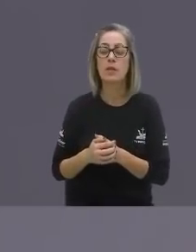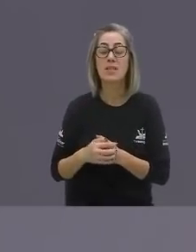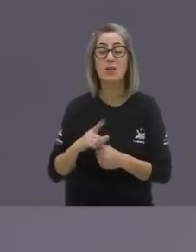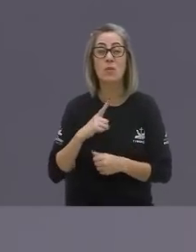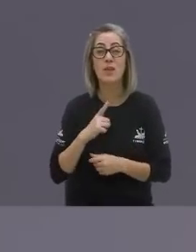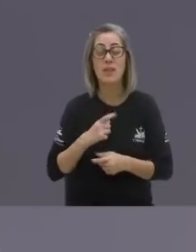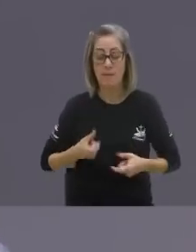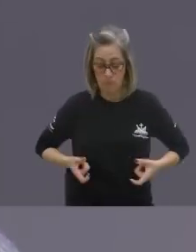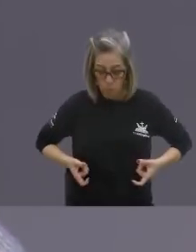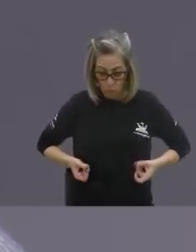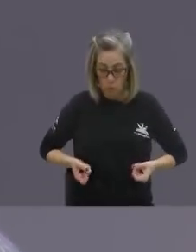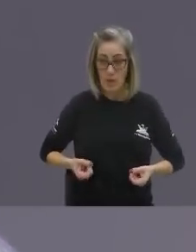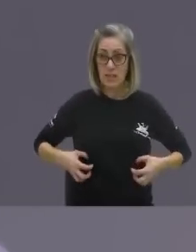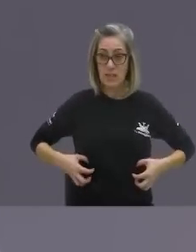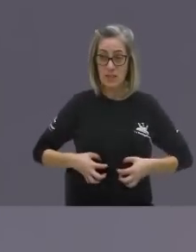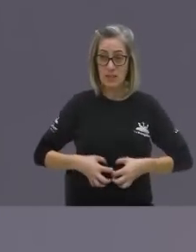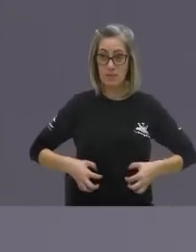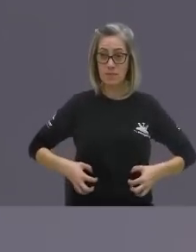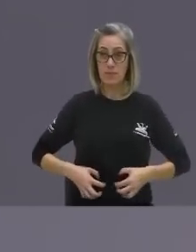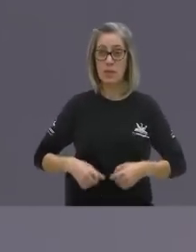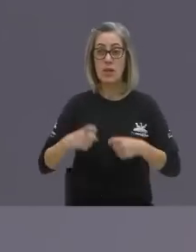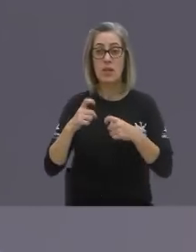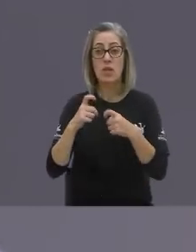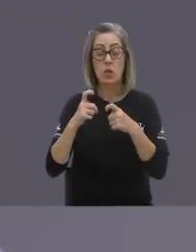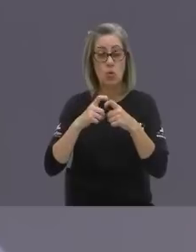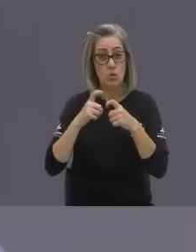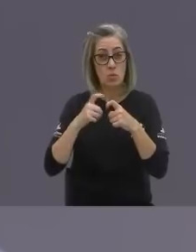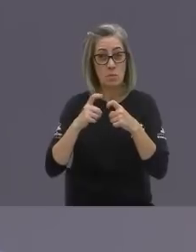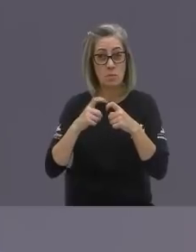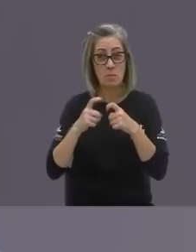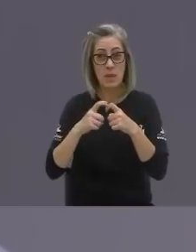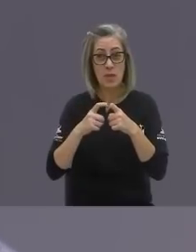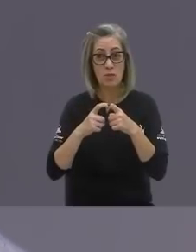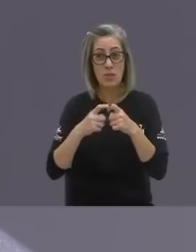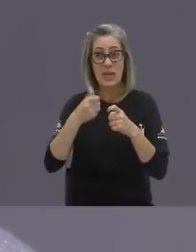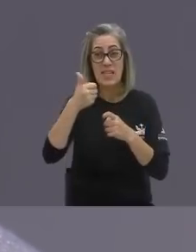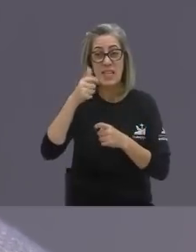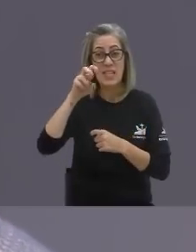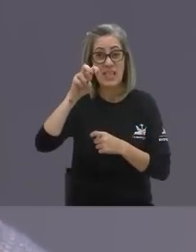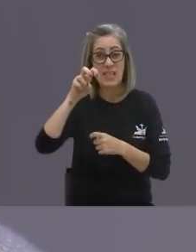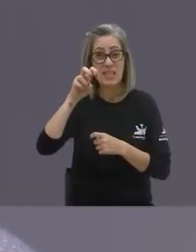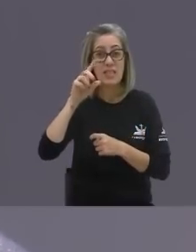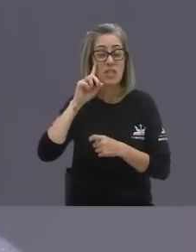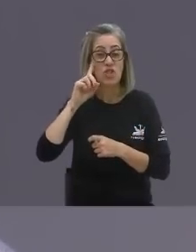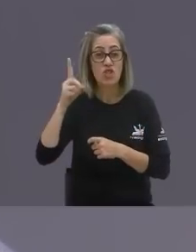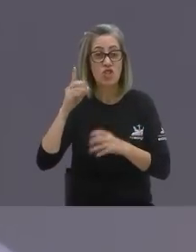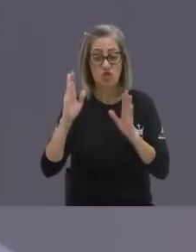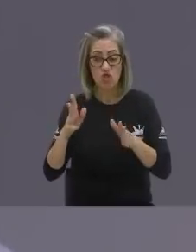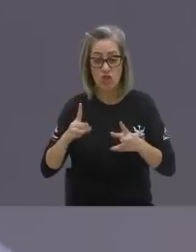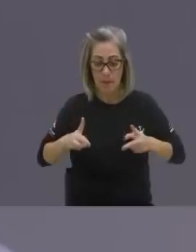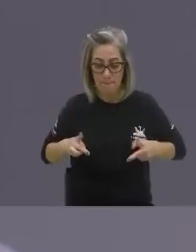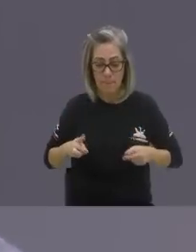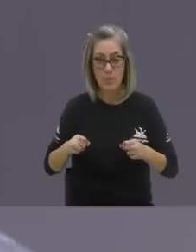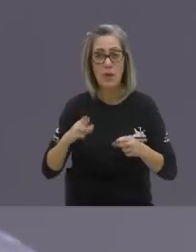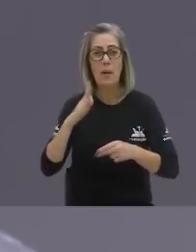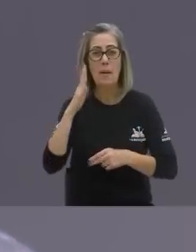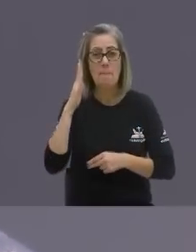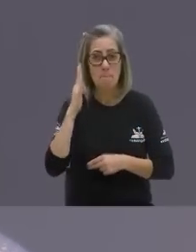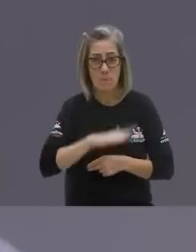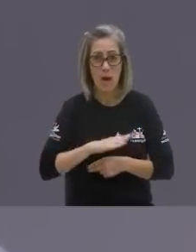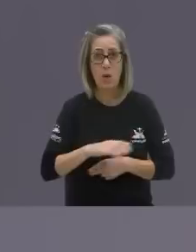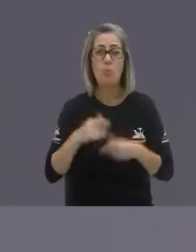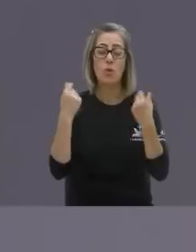câncer de intestino. E os médicos assustaram muito, coisa de 15 dias ela estava sendo operada. Muito mal, poderia estourar e